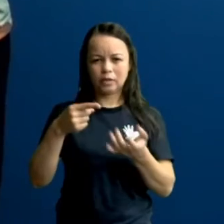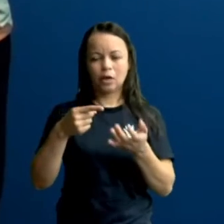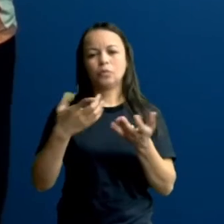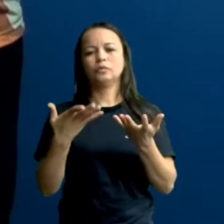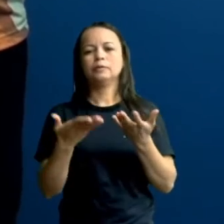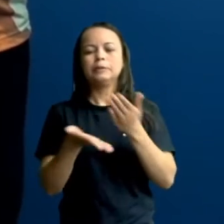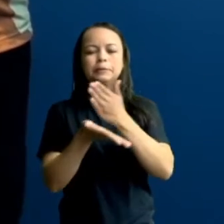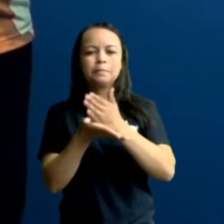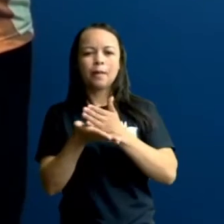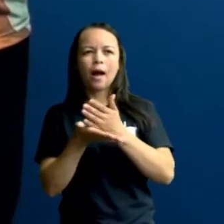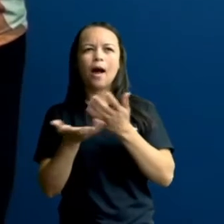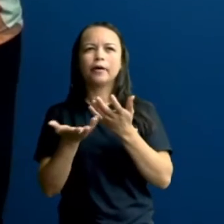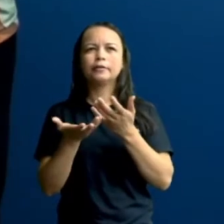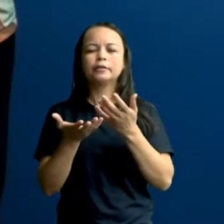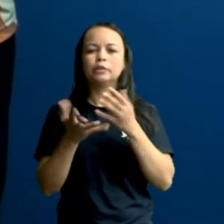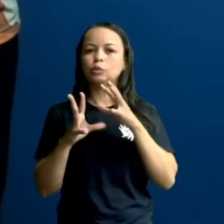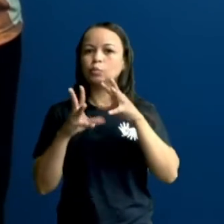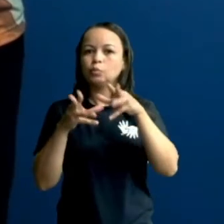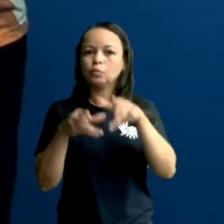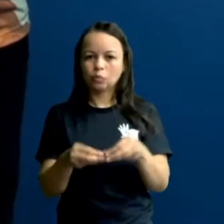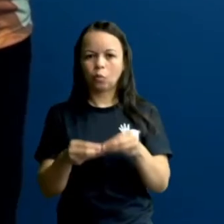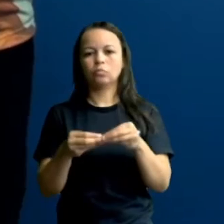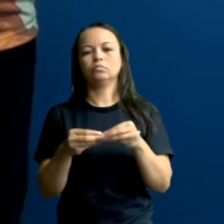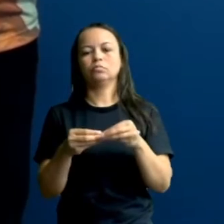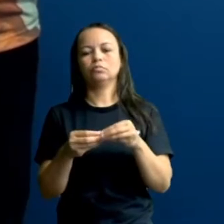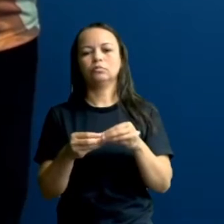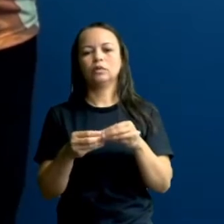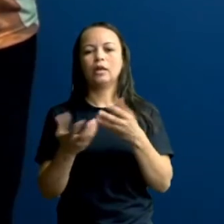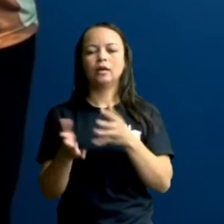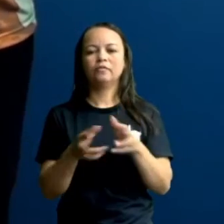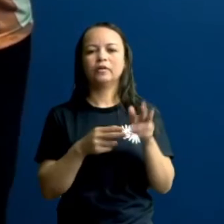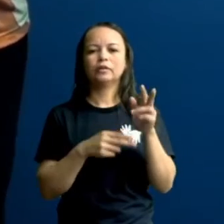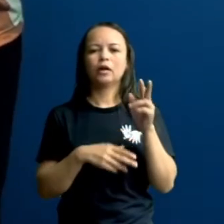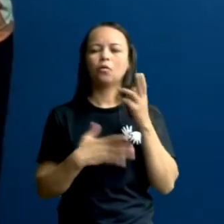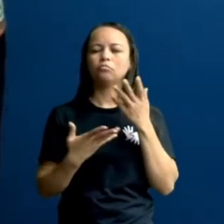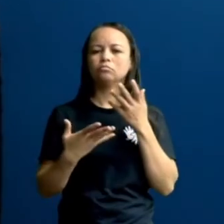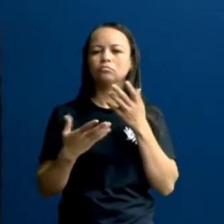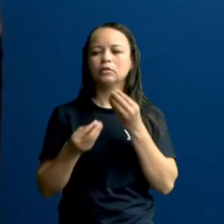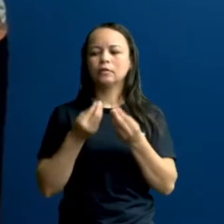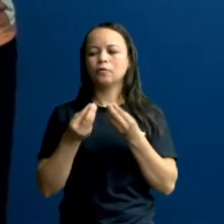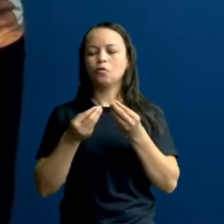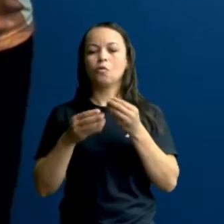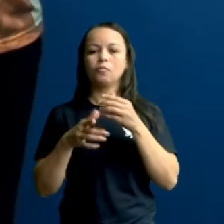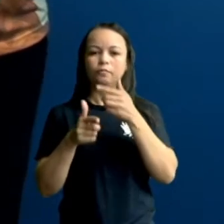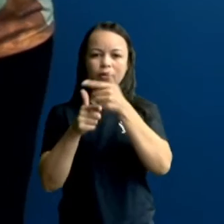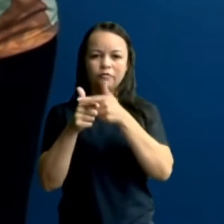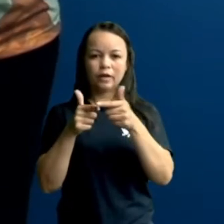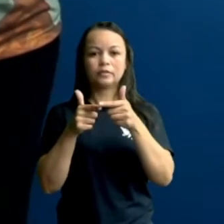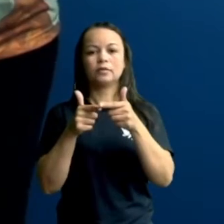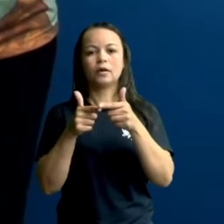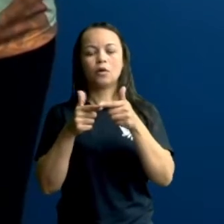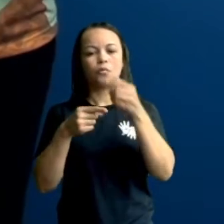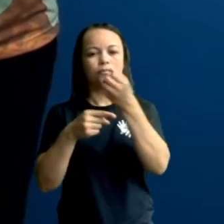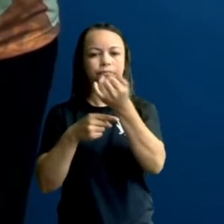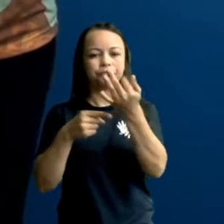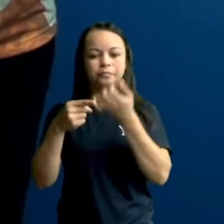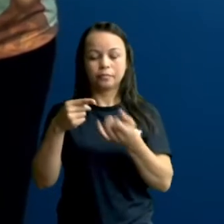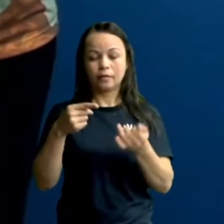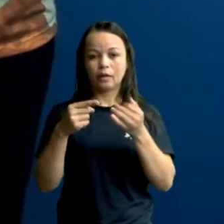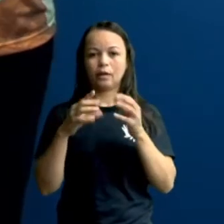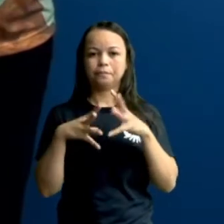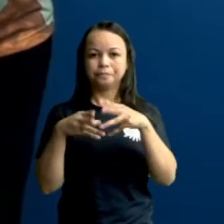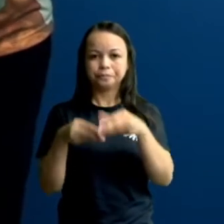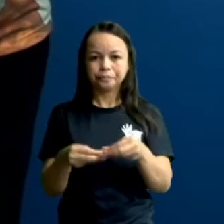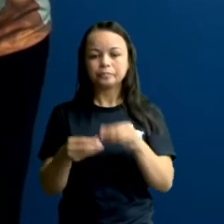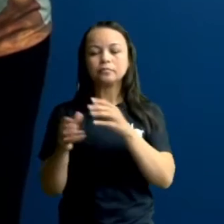parte de um inteiro, né? Levando essa consideração da fração como parte de um inteiro. Então, as frações